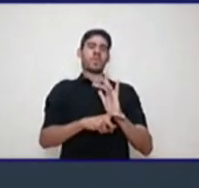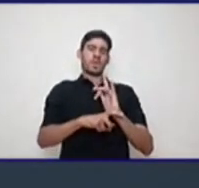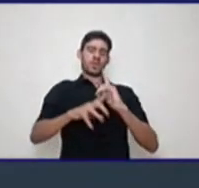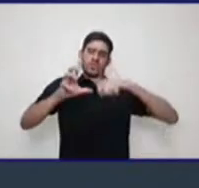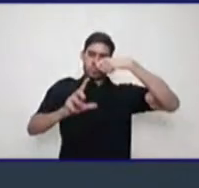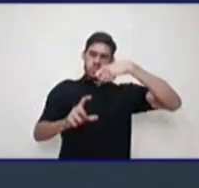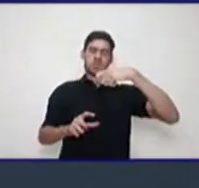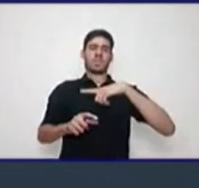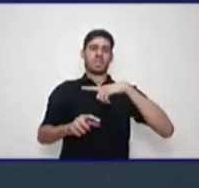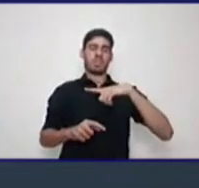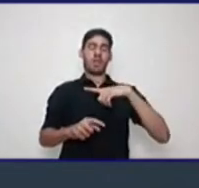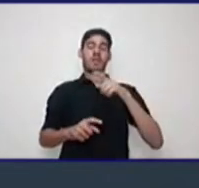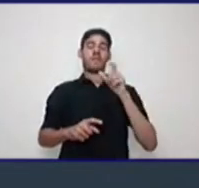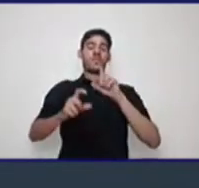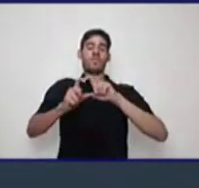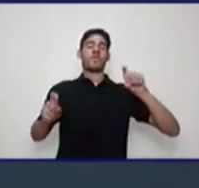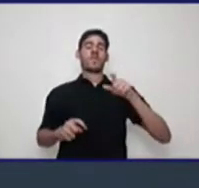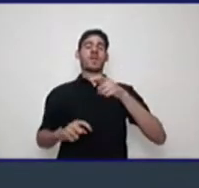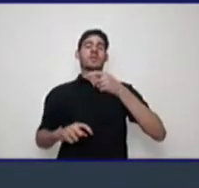expressão nazismo estava lá.